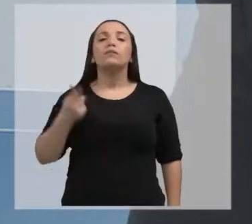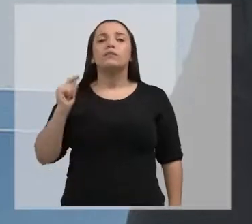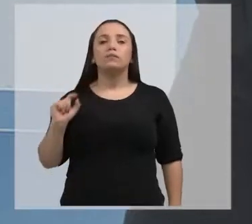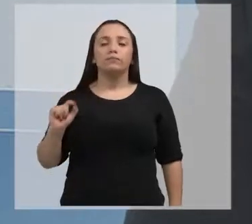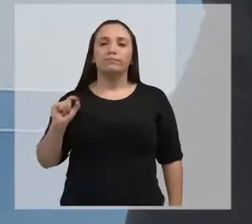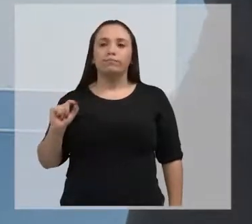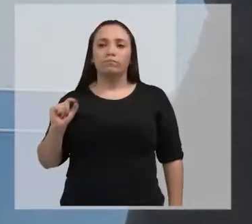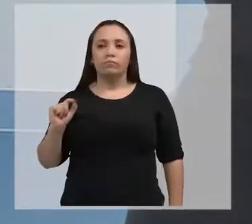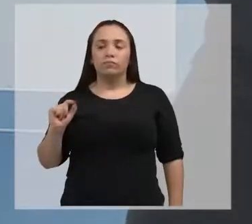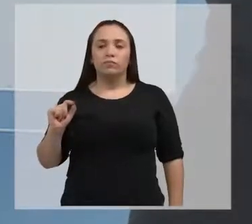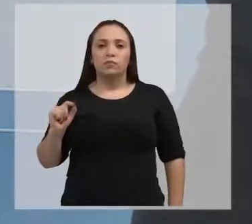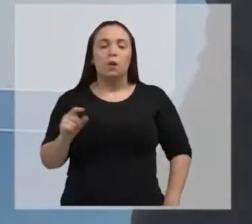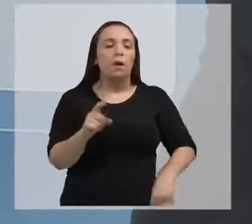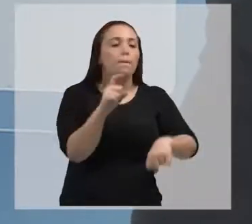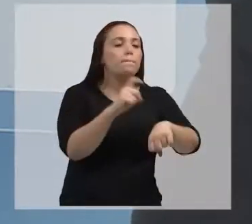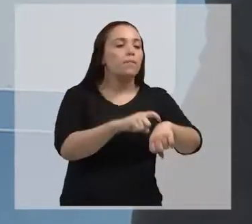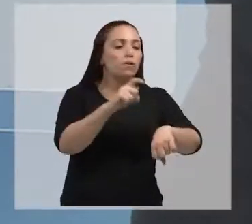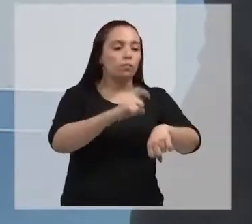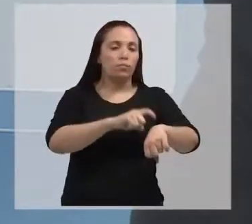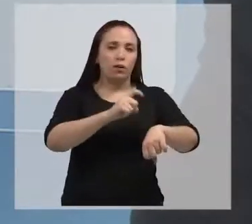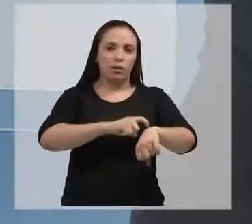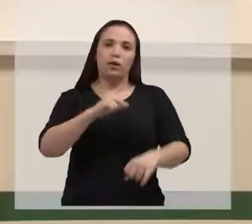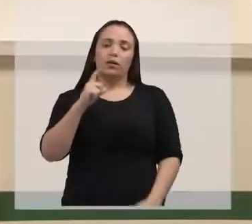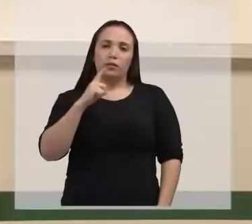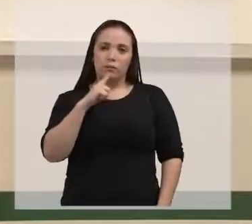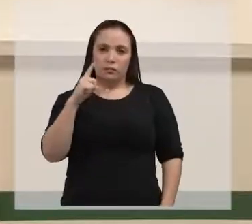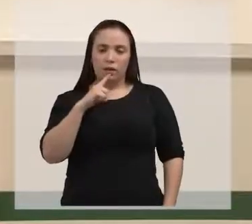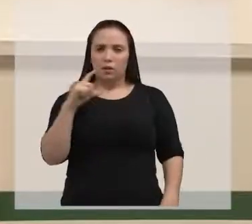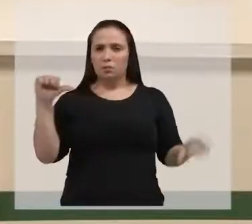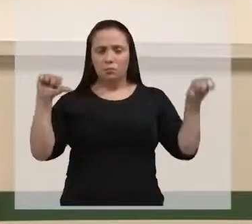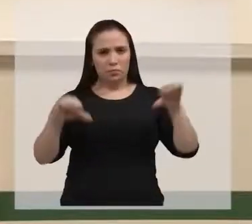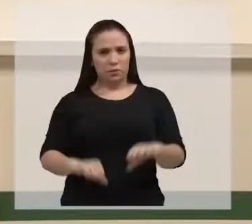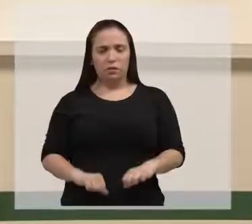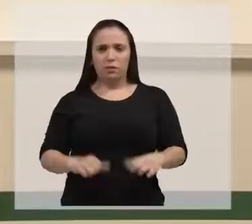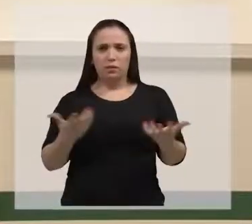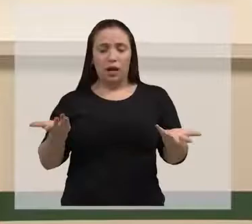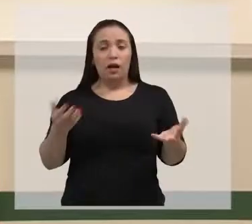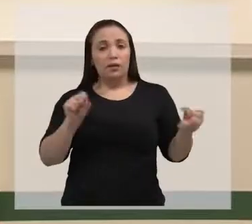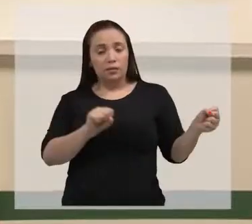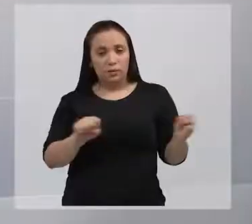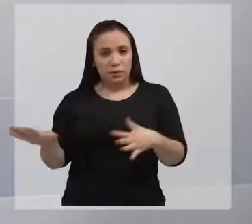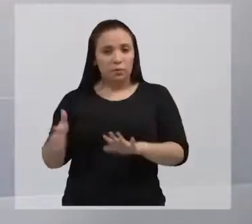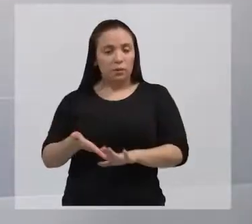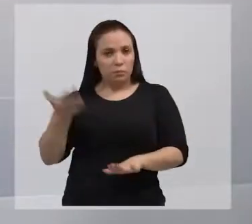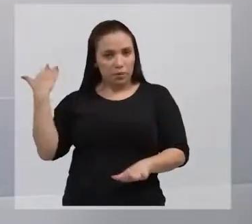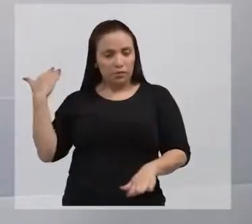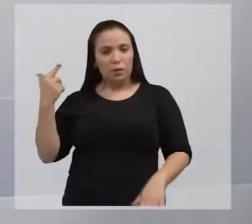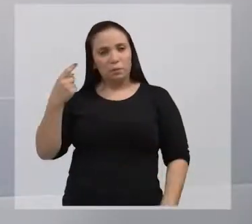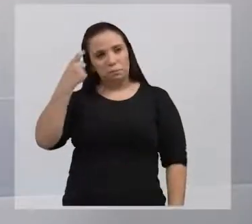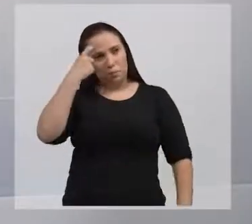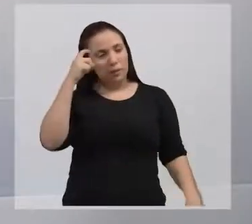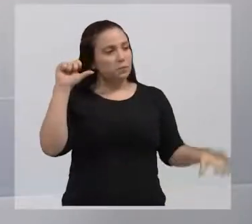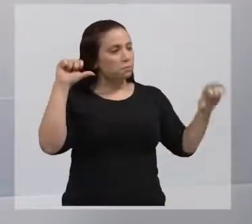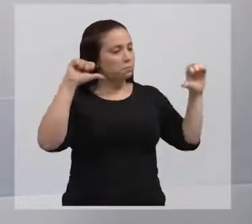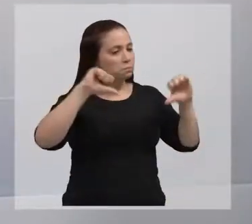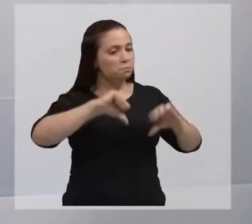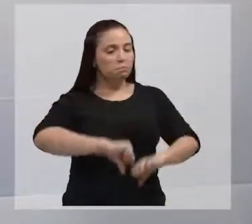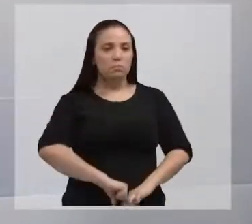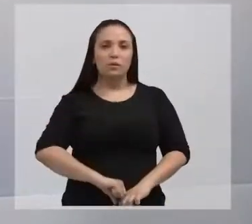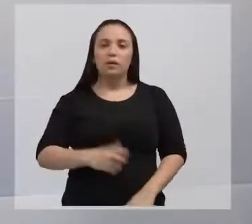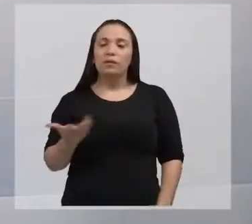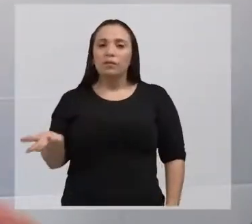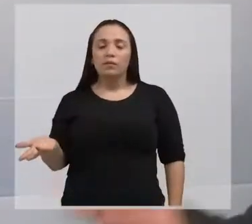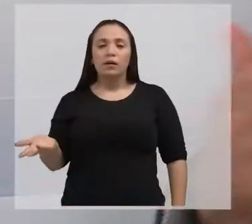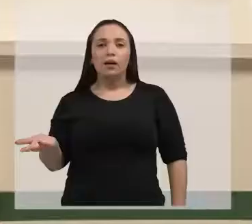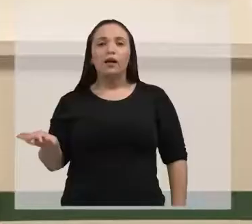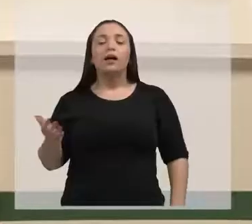Dilemas. Ele vive o pior momento, Luiz, da história dele. Eu não sei, porque a semana passada a gente achava que nós estávamos no pior momento. Cada vez